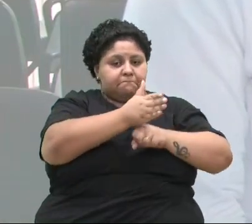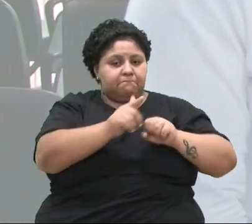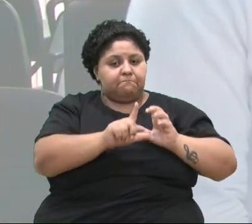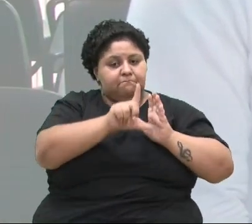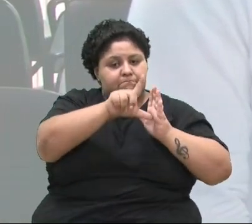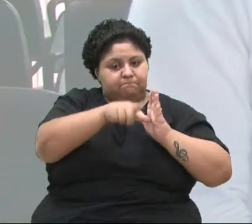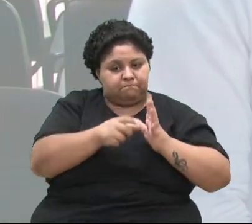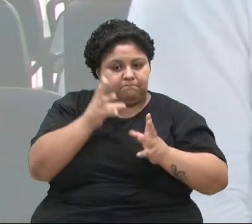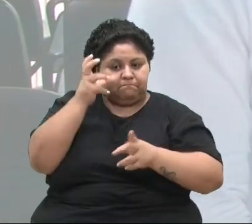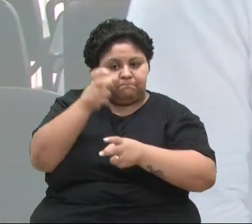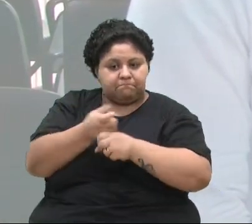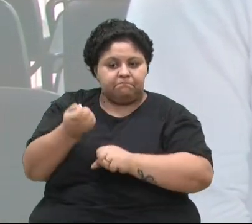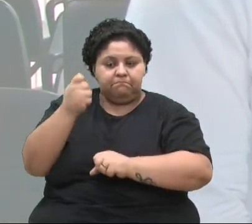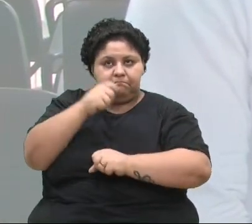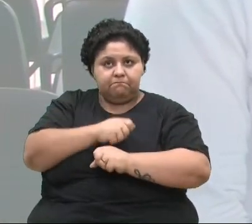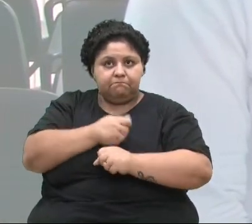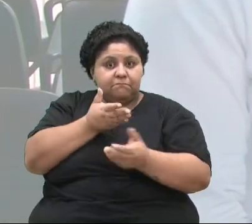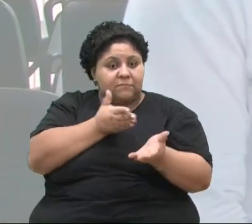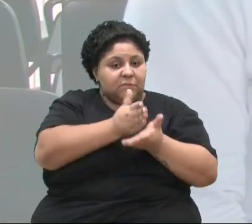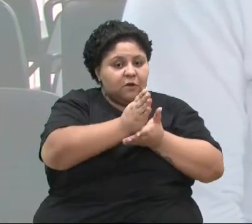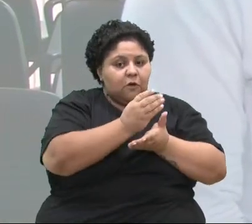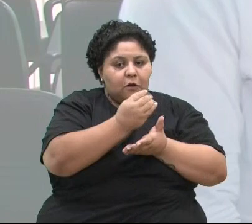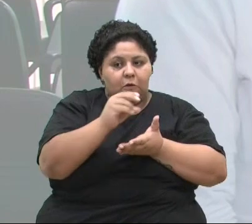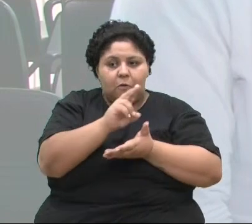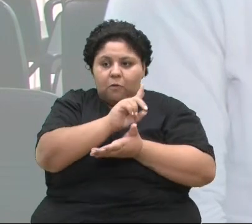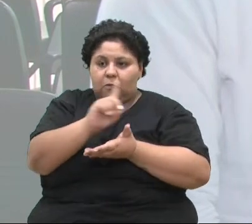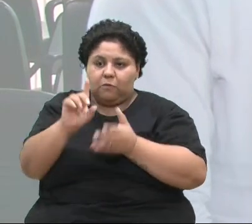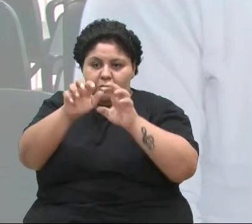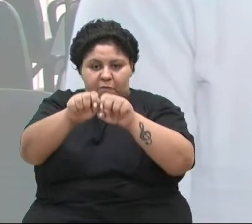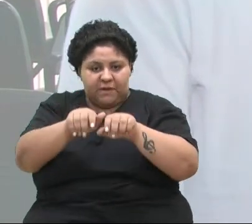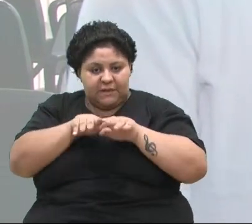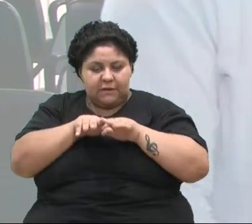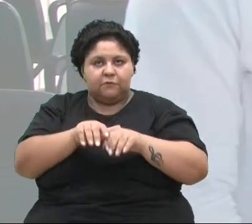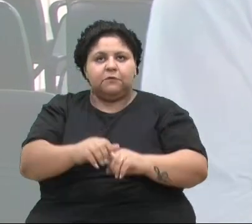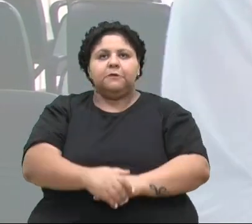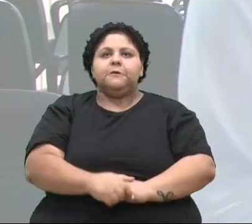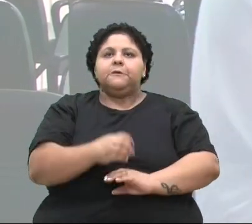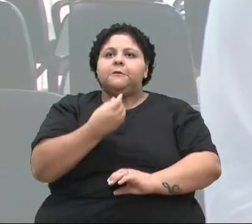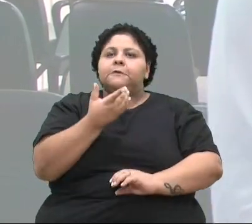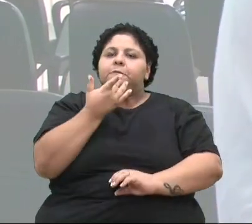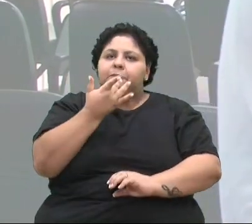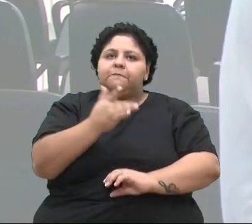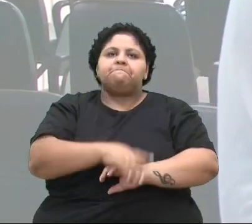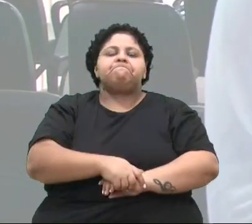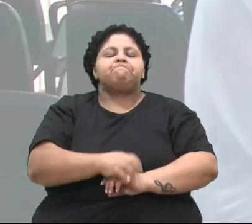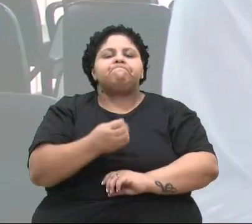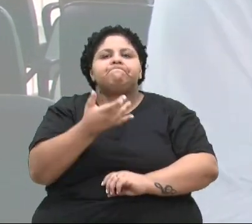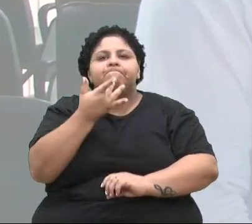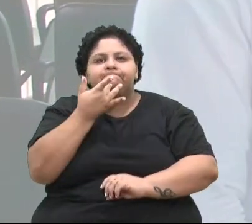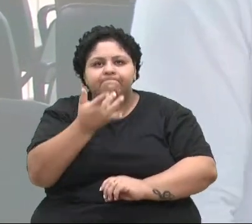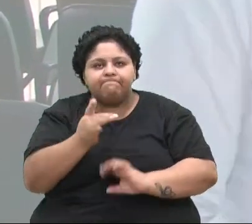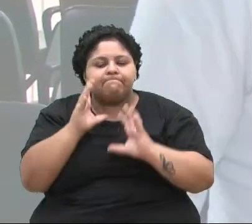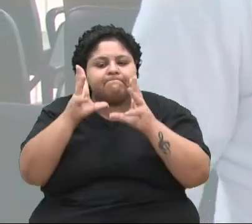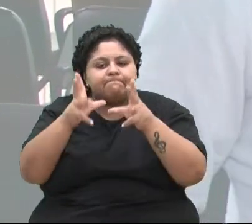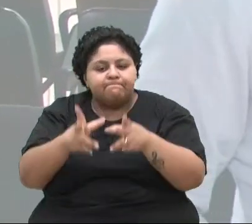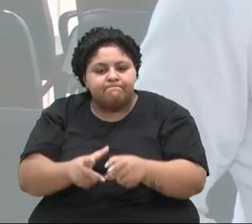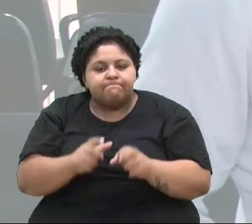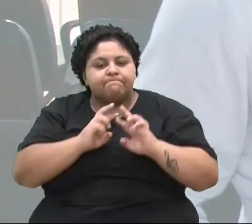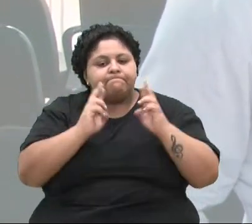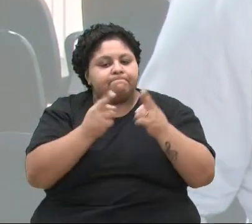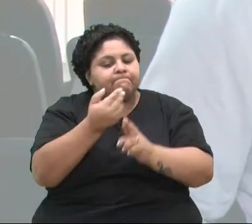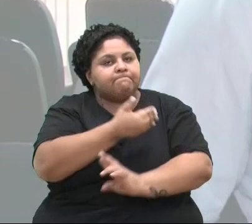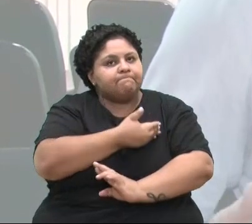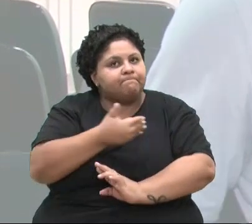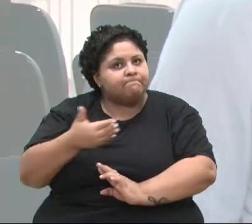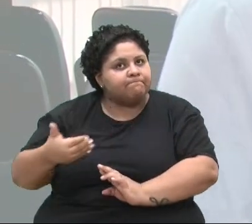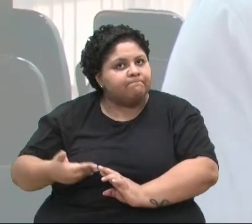essas contas elas precisam ser aprovadas ou não no plenário, né? Boa tarde. Boa tarde a todos. Realmente é uma audiência pública que